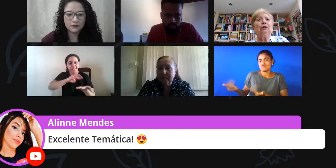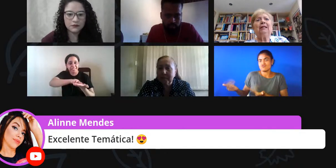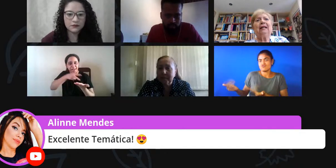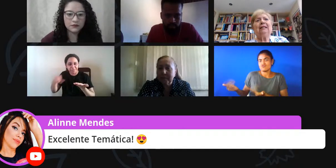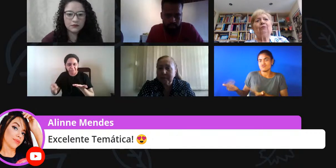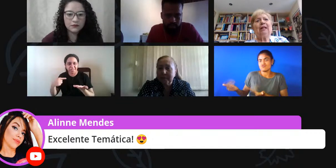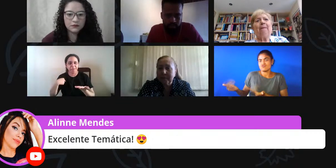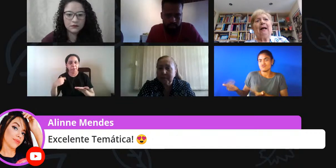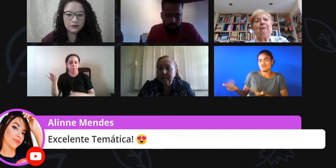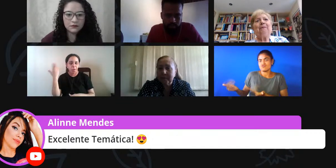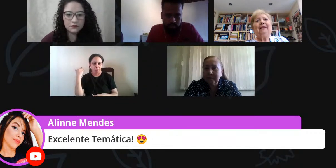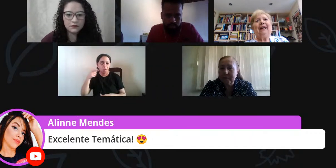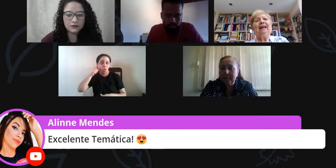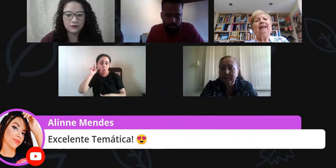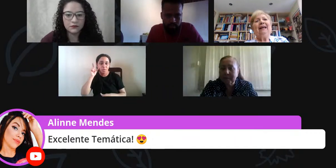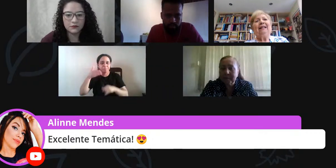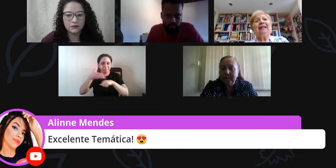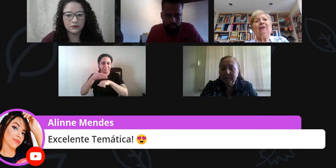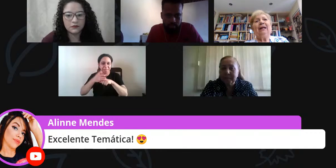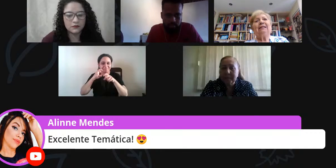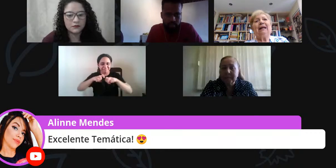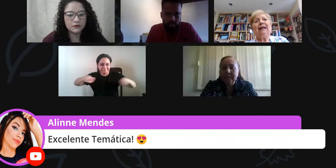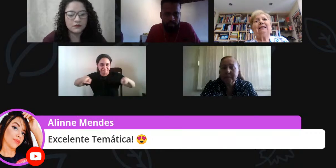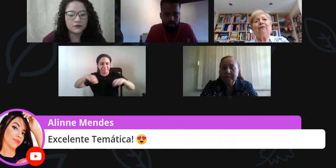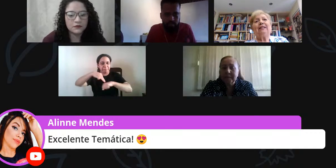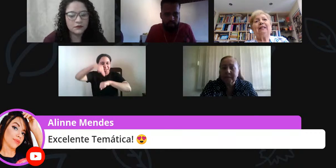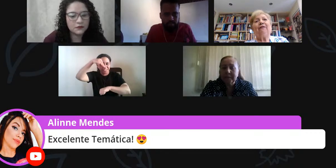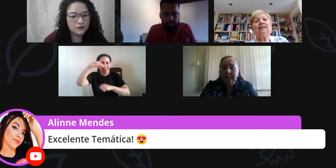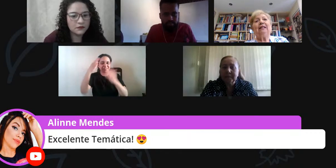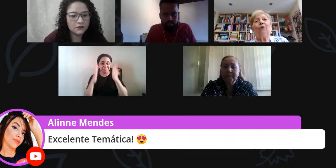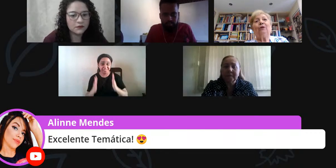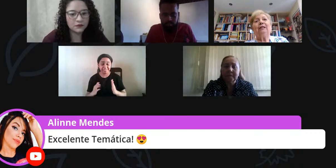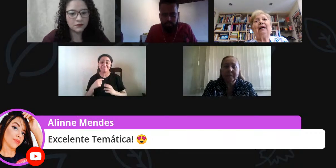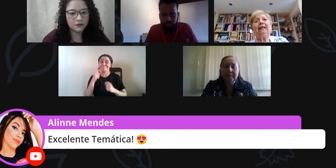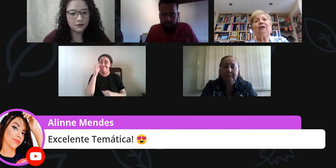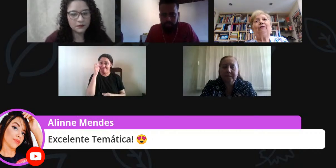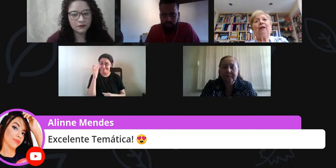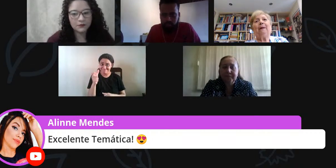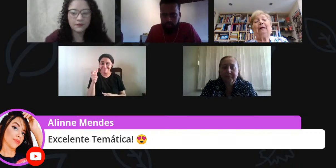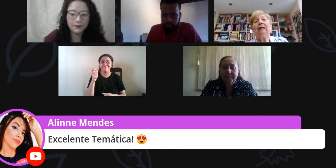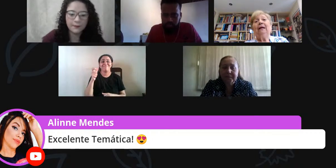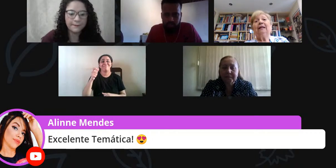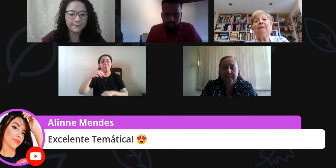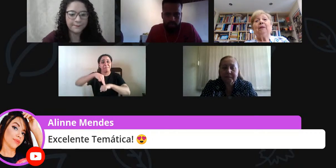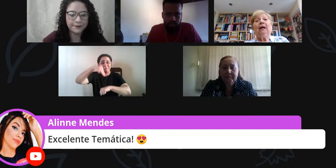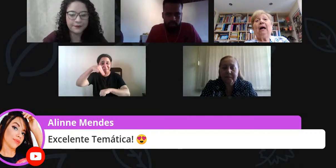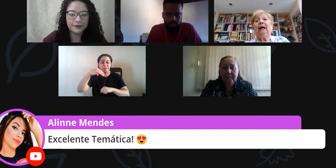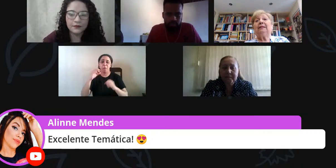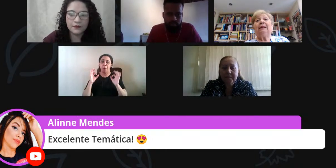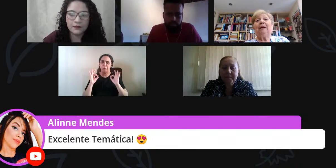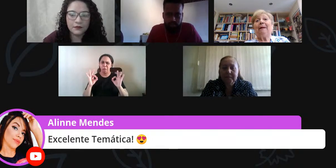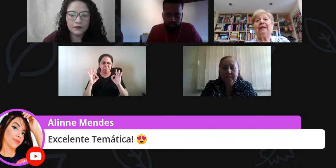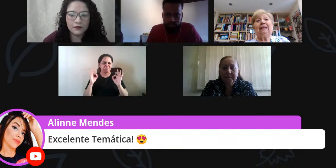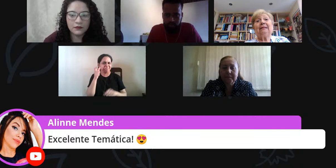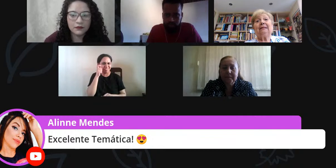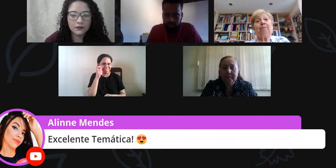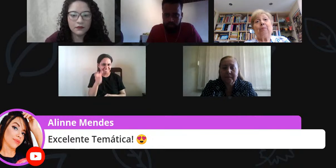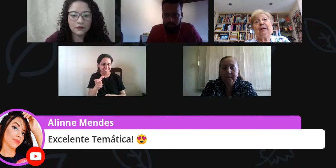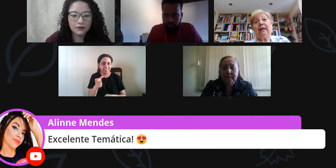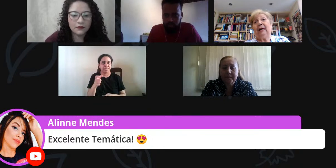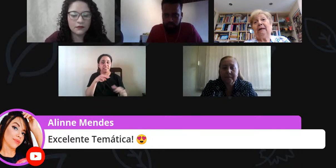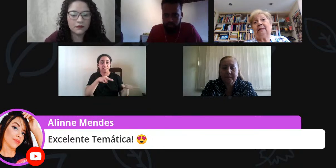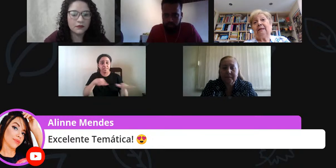português. Muito interessante o trabalho, né? Então, essa foi essa defesa ontem daqui, eu já fui apanhando, né? A semana